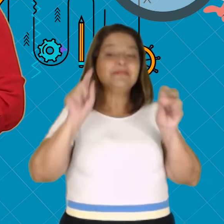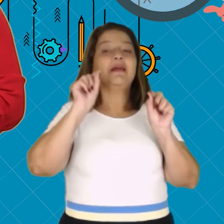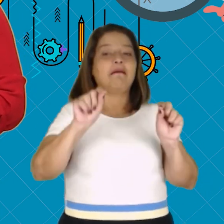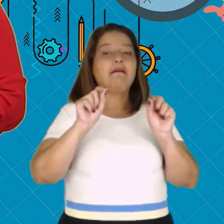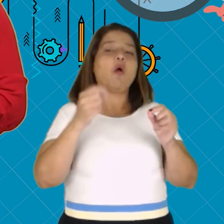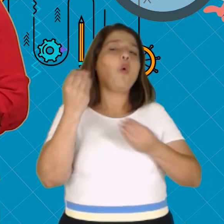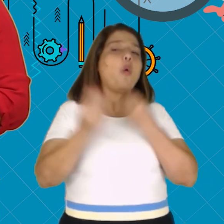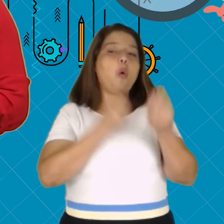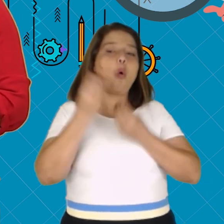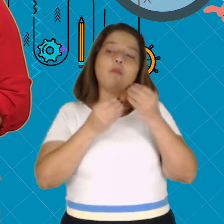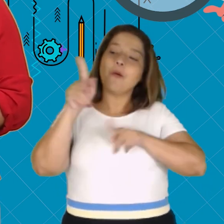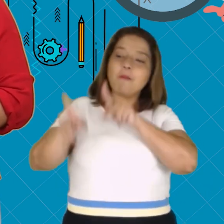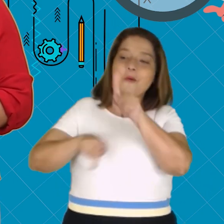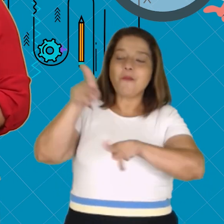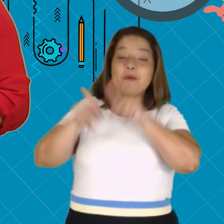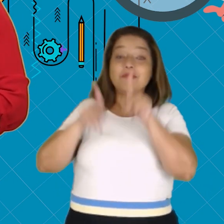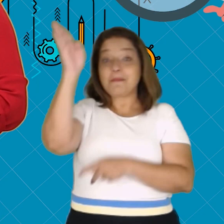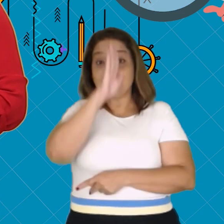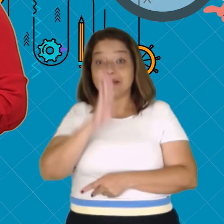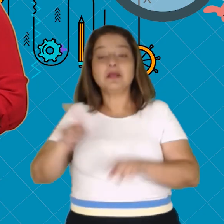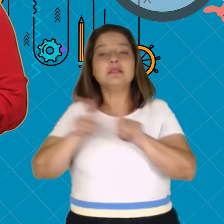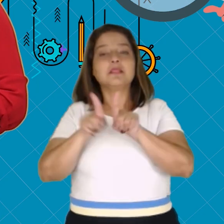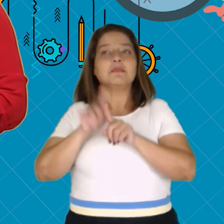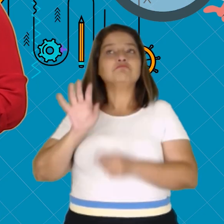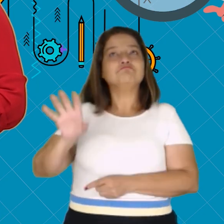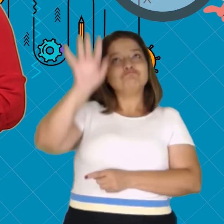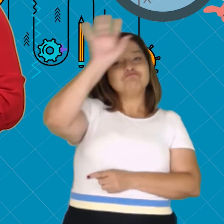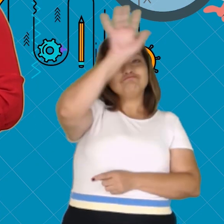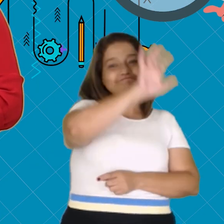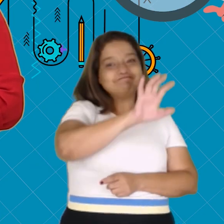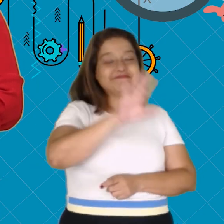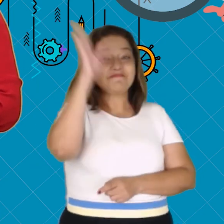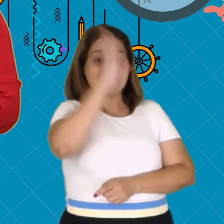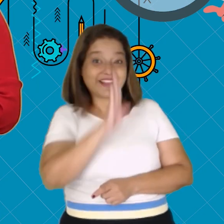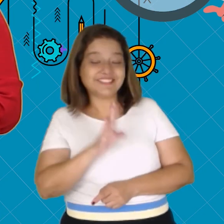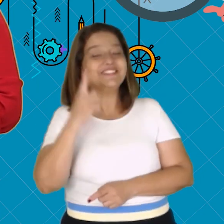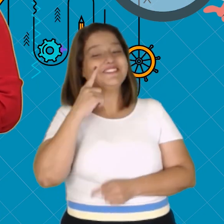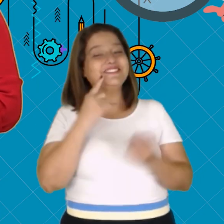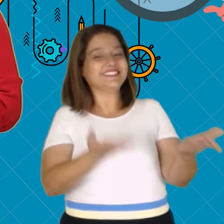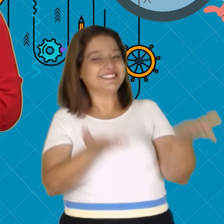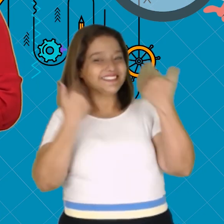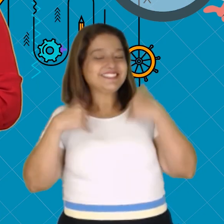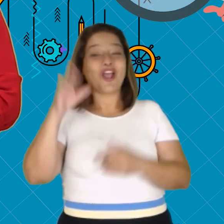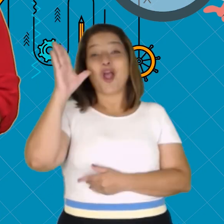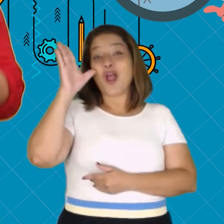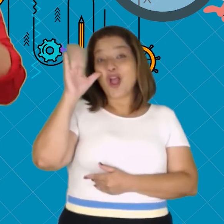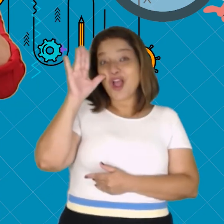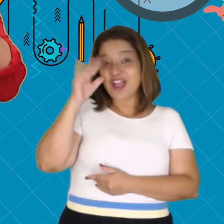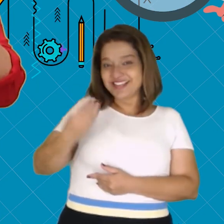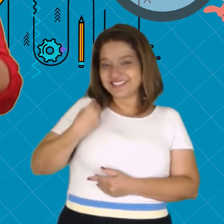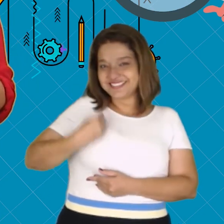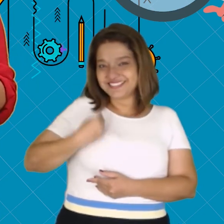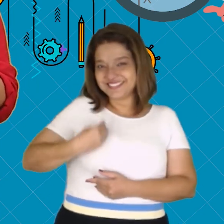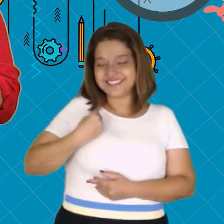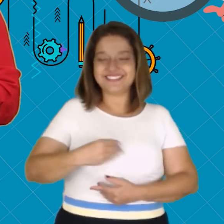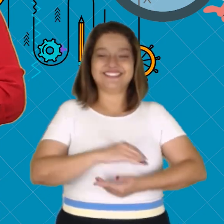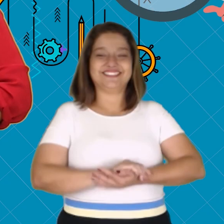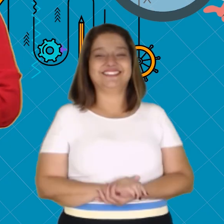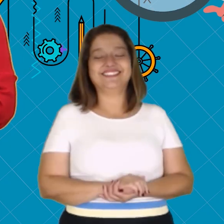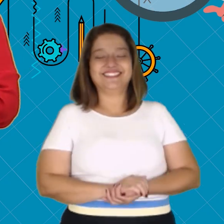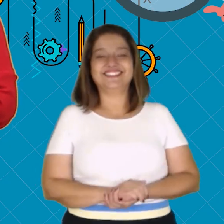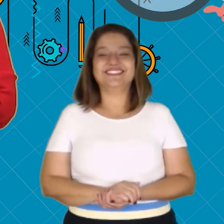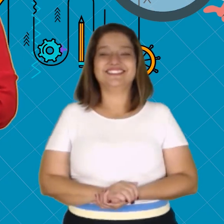Formação da população brasileira e a divisão regional. Vamos juntos no nosso quadro A Curiosidade Tá On!